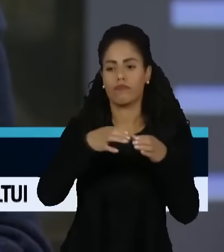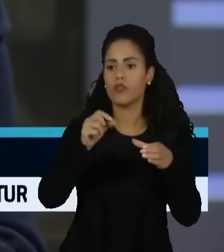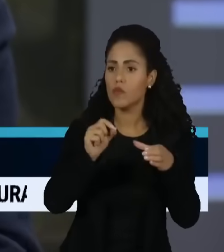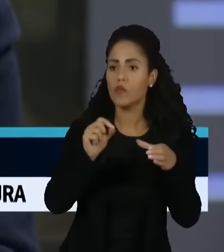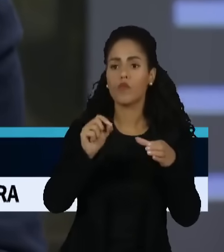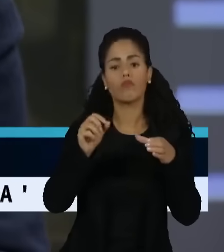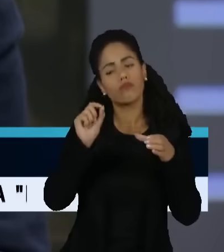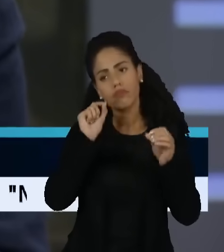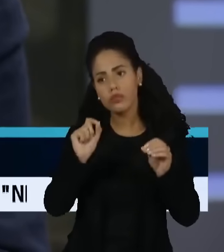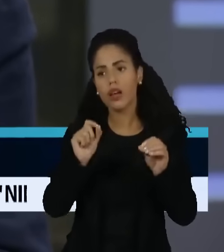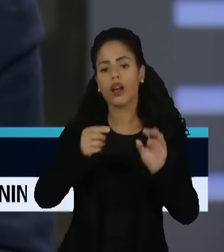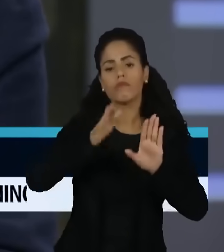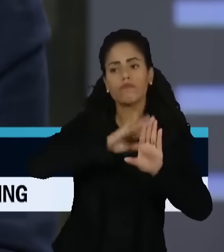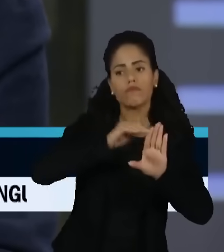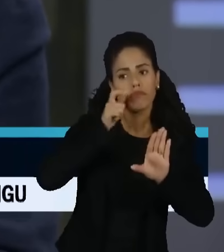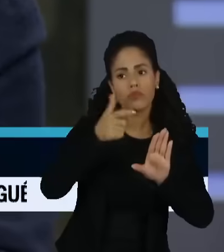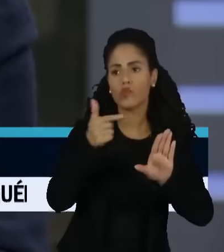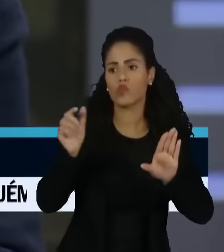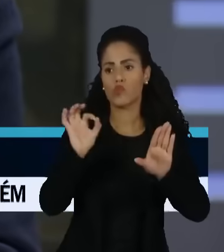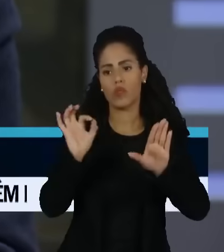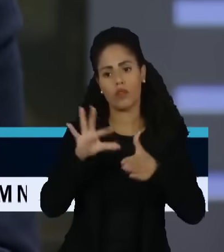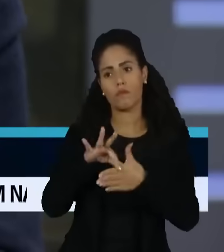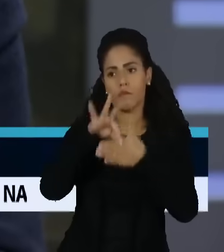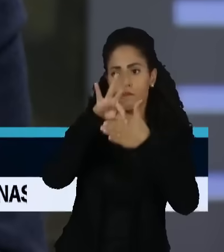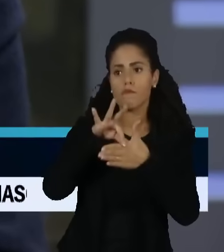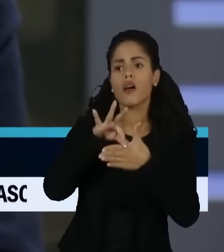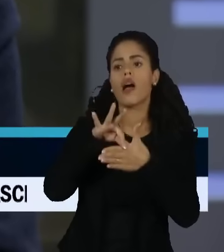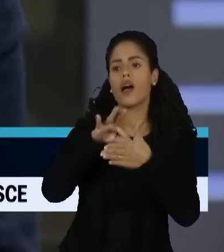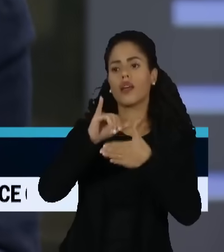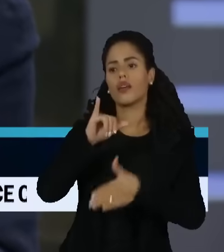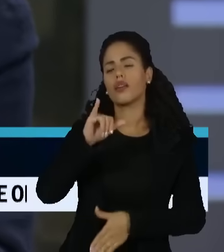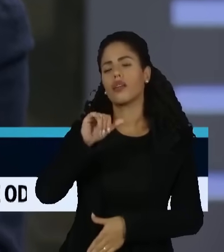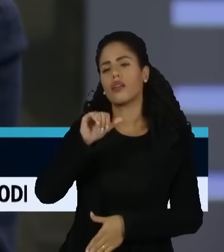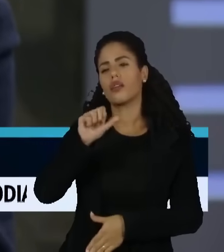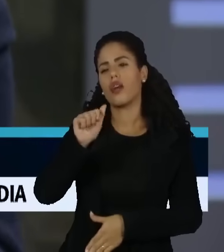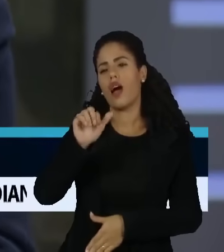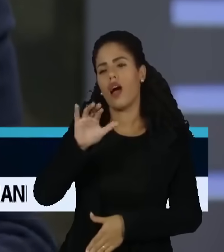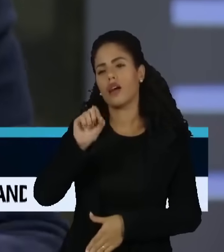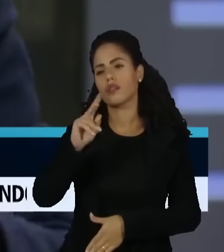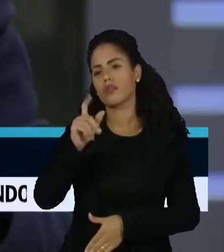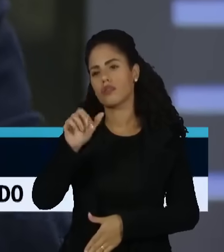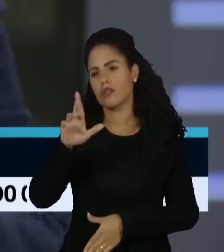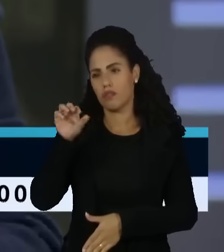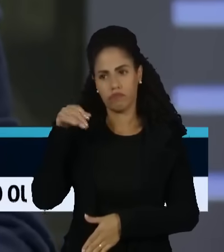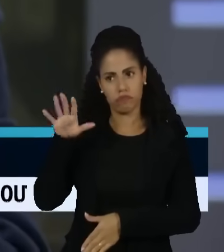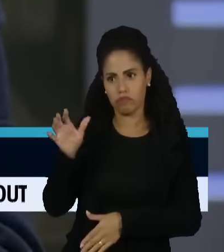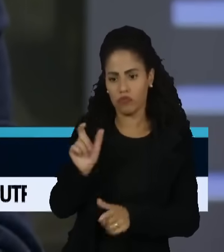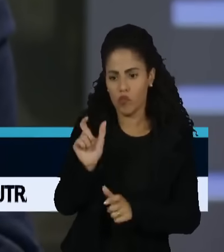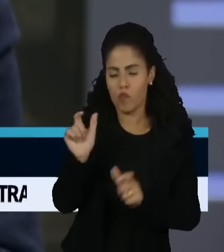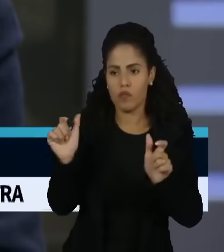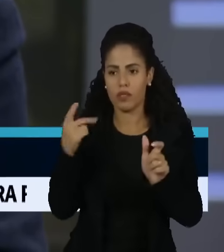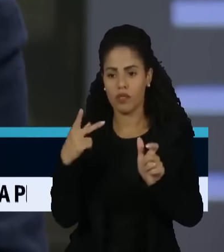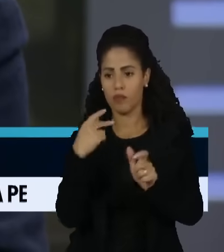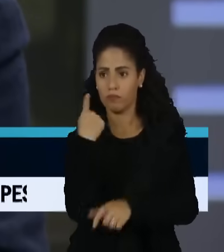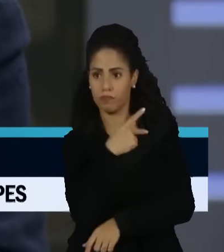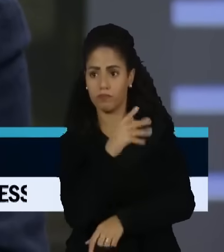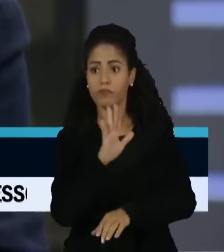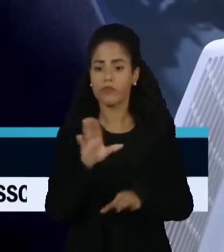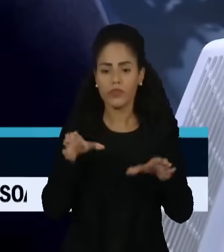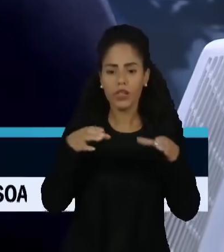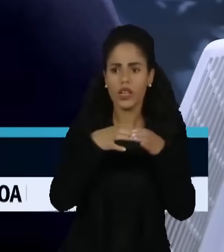laicos que compunham a OLP liderada, já falecido, pelo Yasser Arafat. Era assim. Aí foi fomentado,